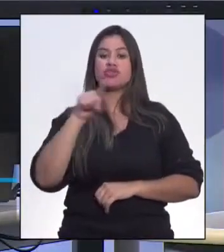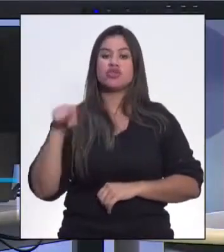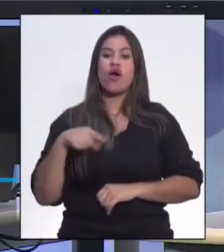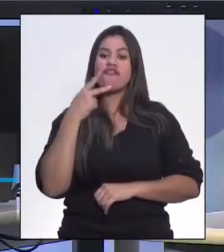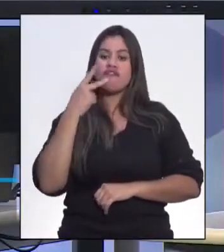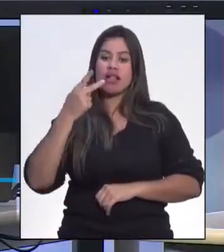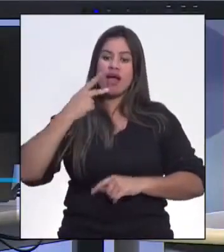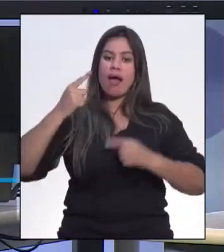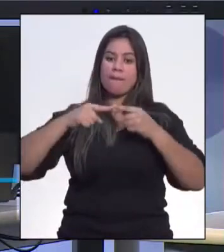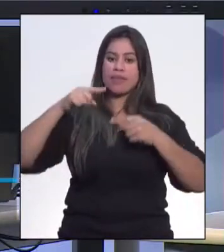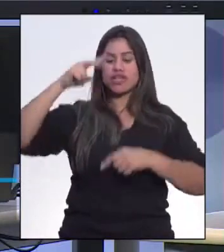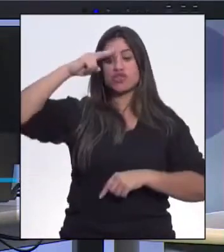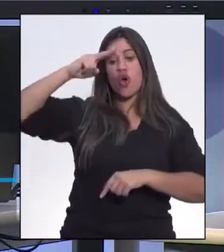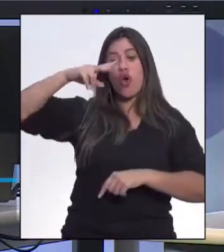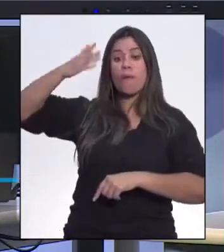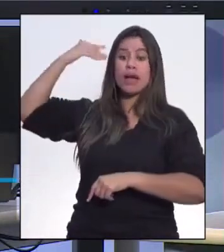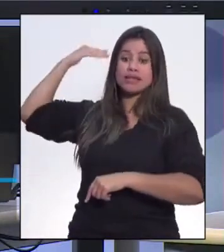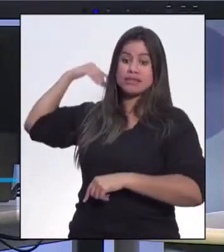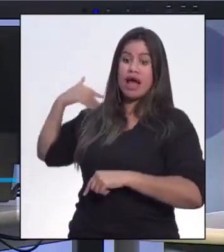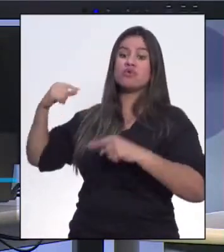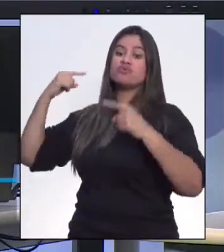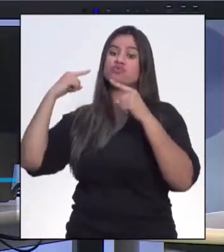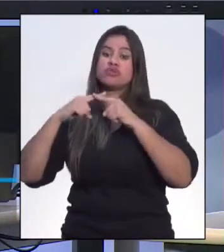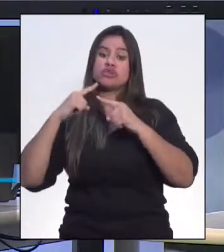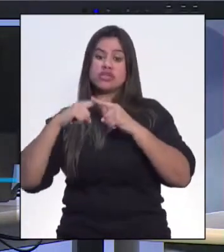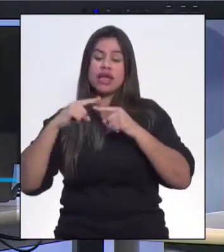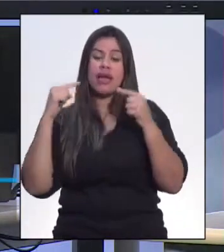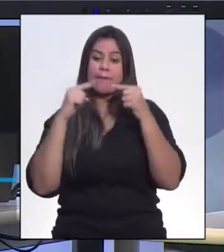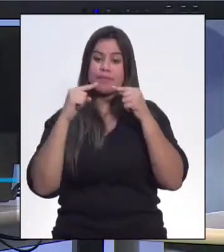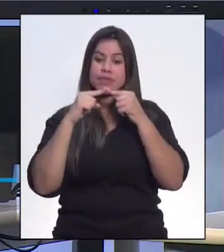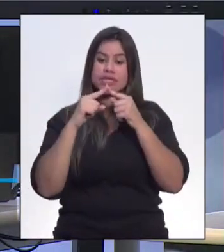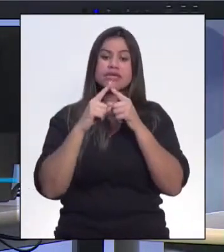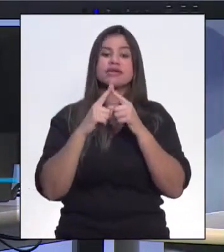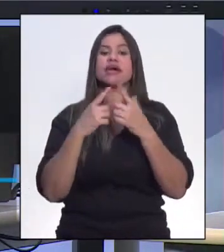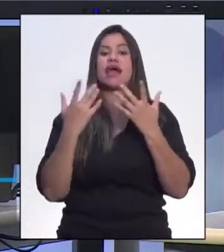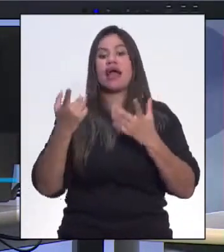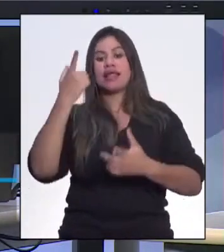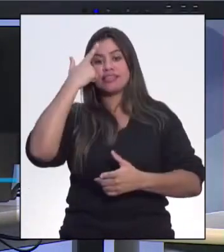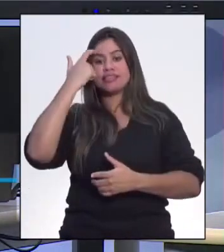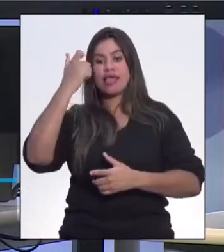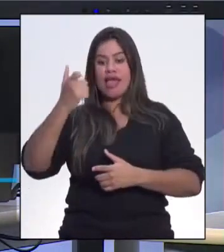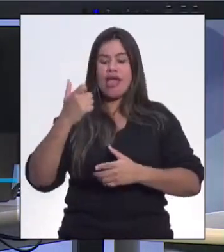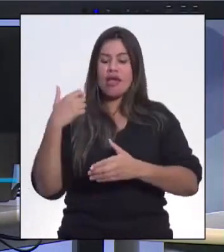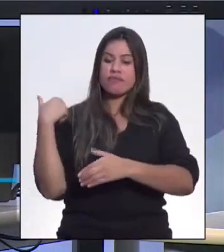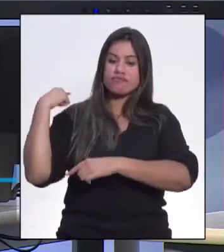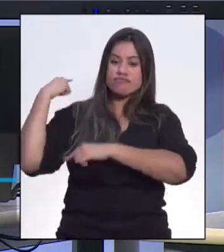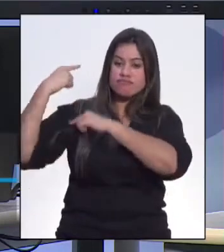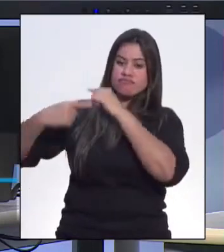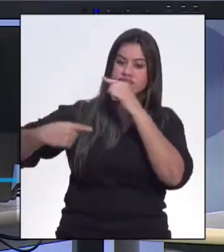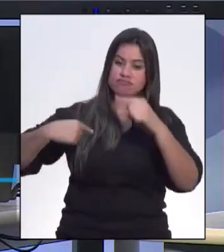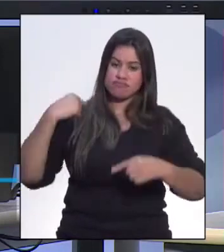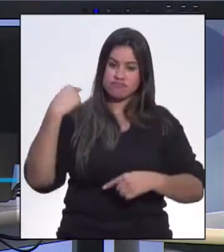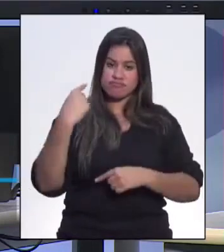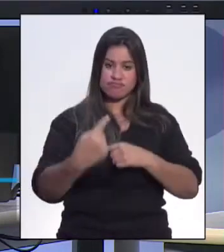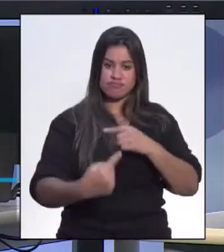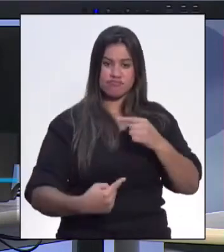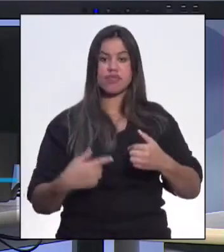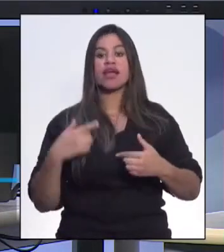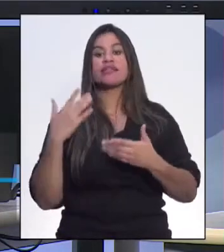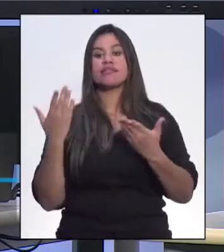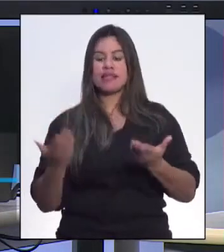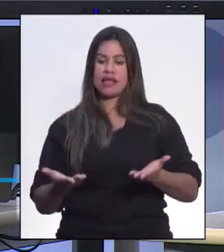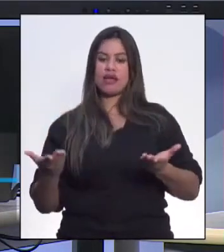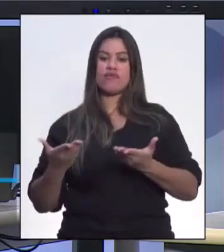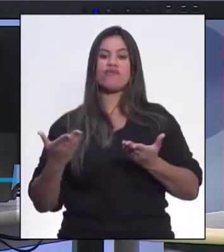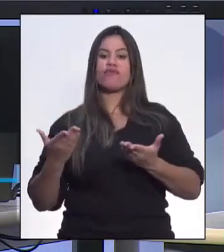mais históricos, mais antigos, para ir fazendo uma reconstituição, uma retrospectiva. Já já nós vamos falar mais sobre